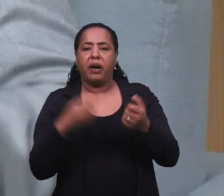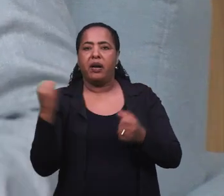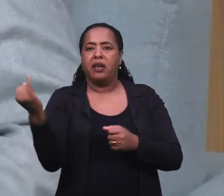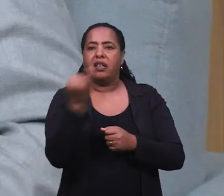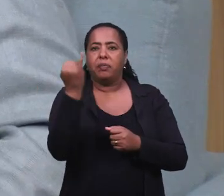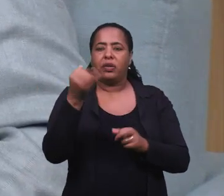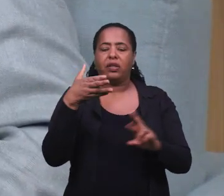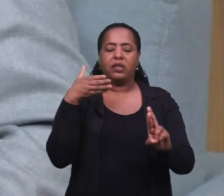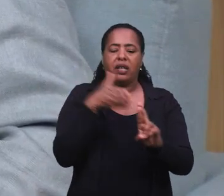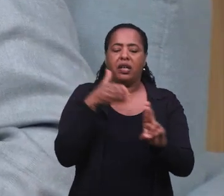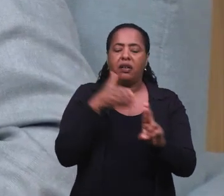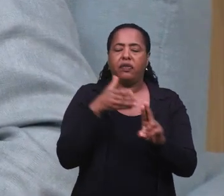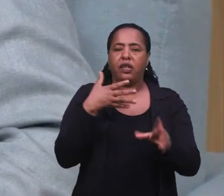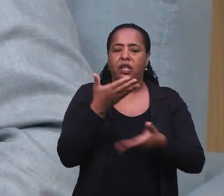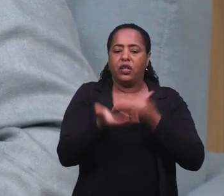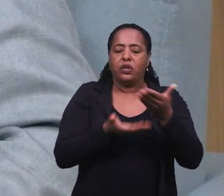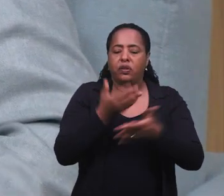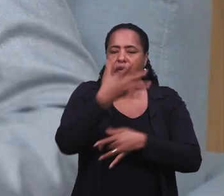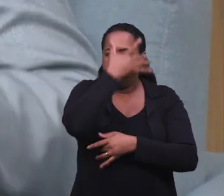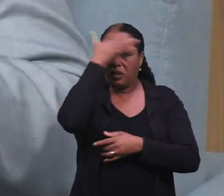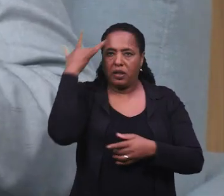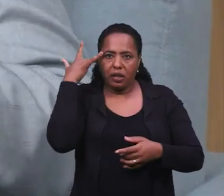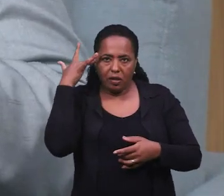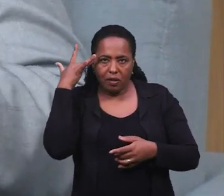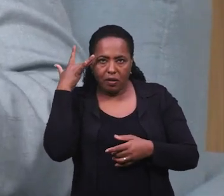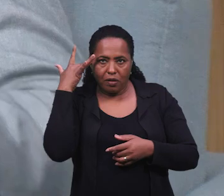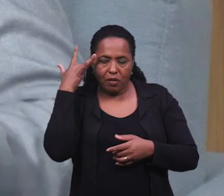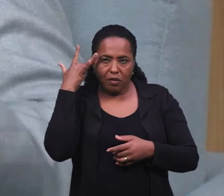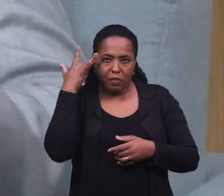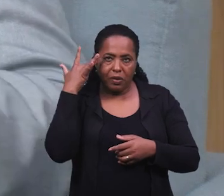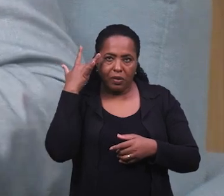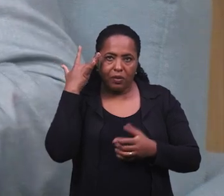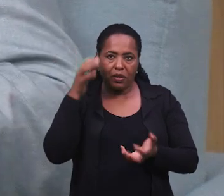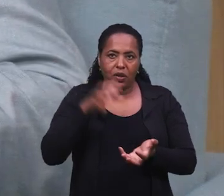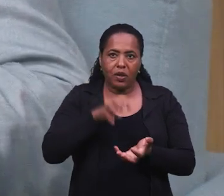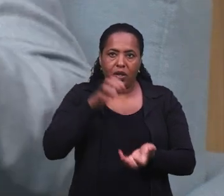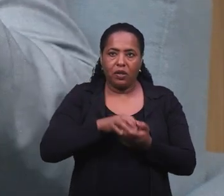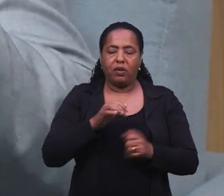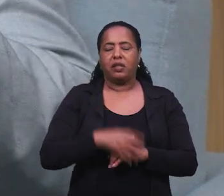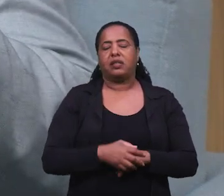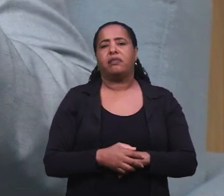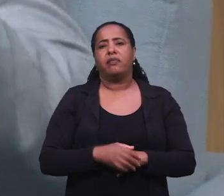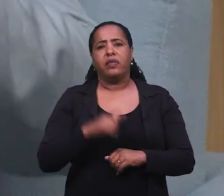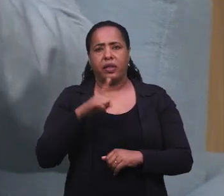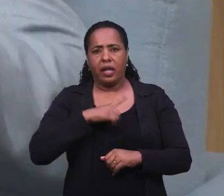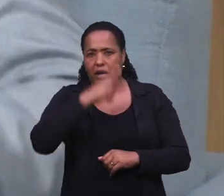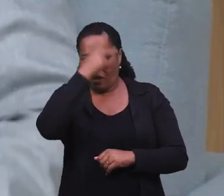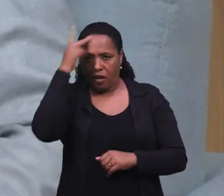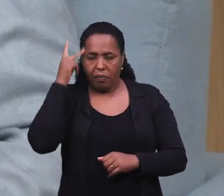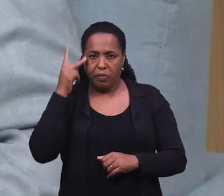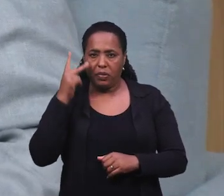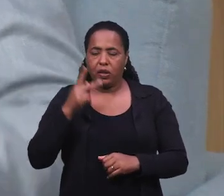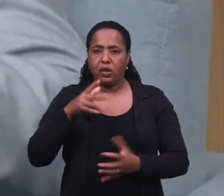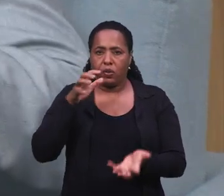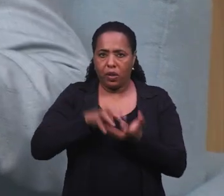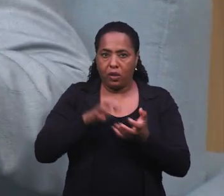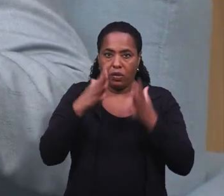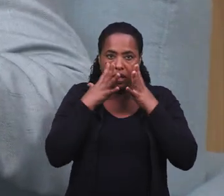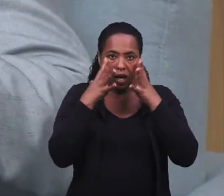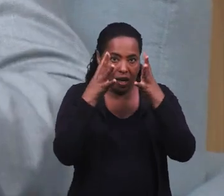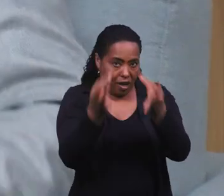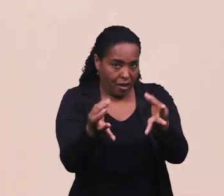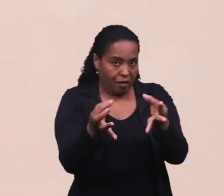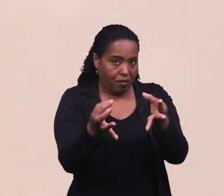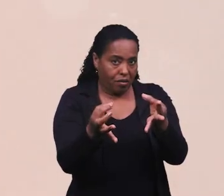É sempre muito bom participar e assistir os nossos irmãos em todos os cantos do mundo, enviando o seu vídeo. Vamos